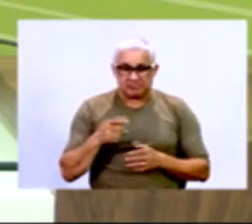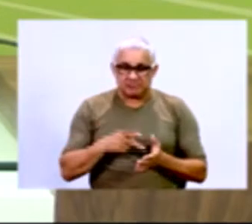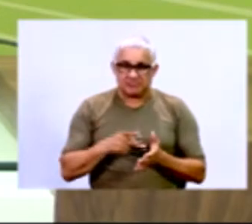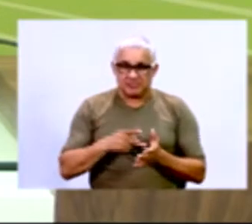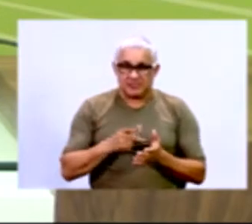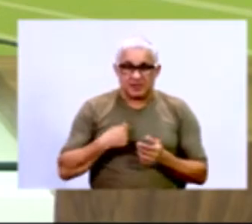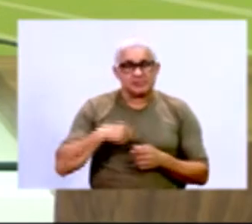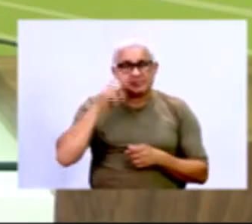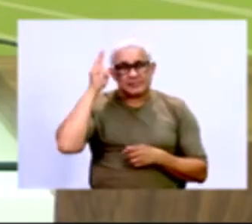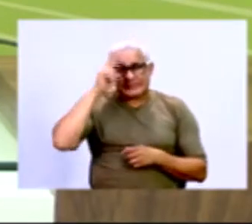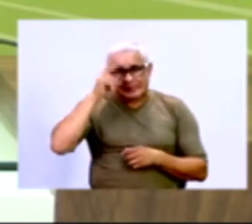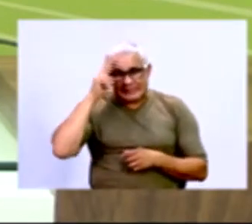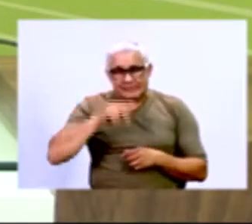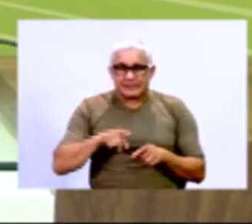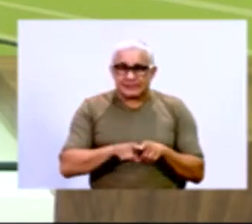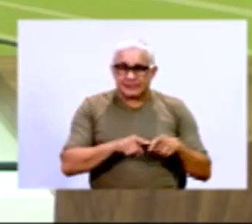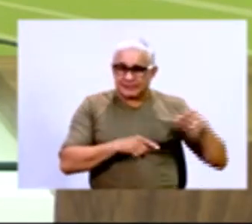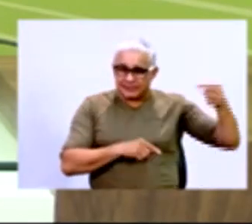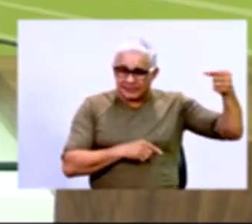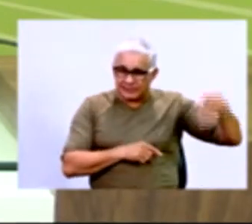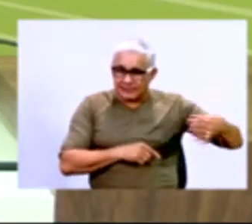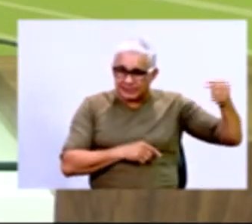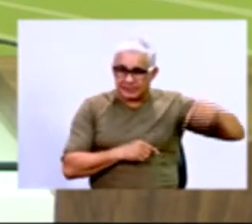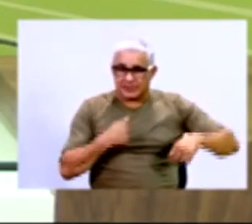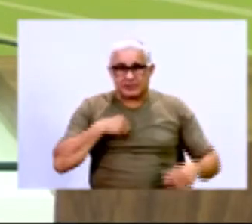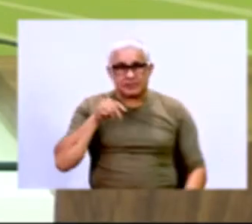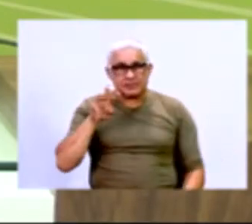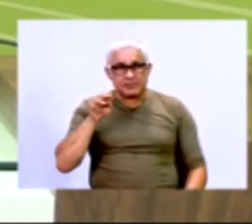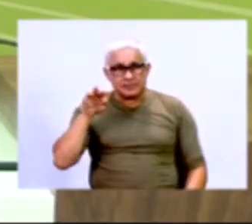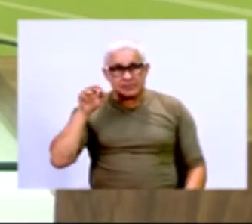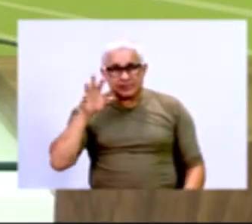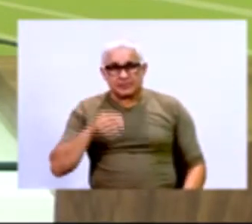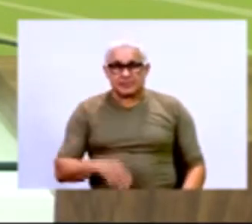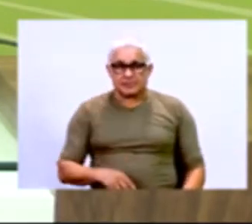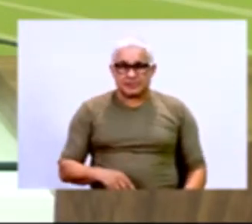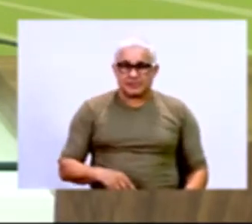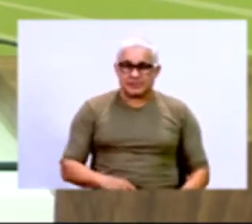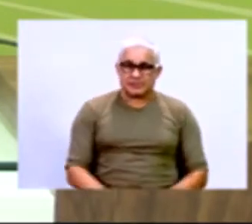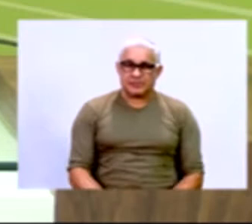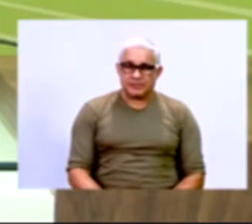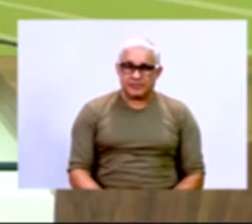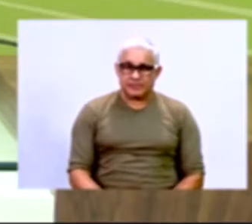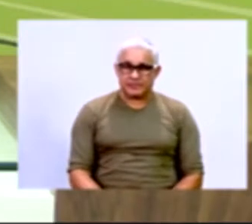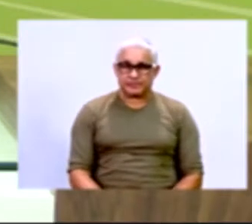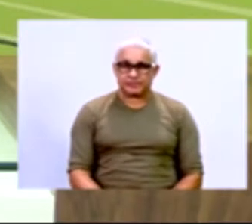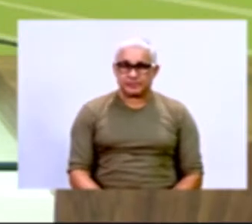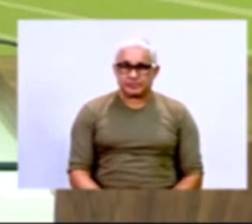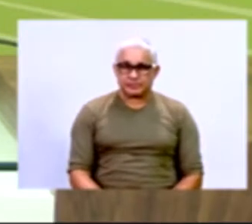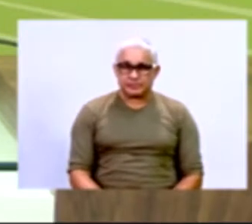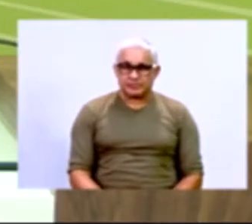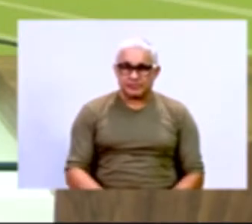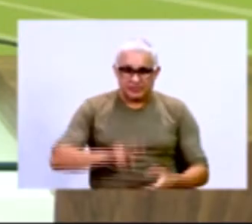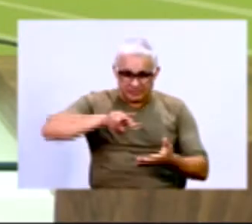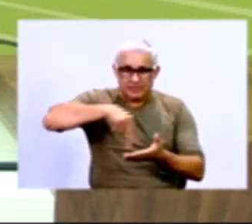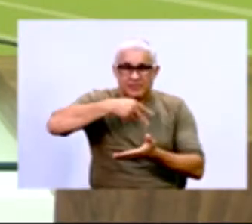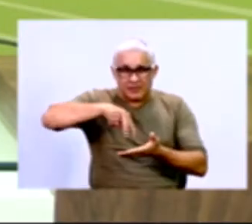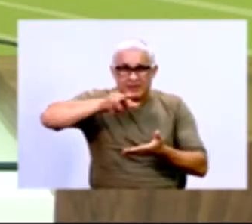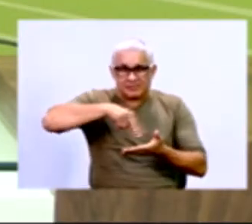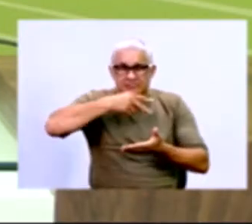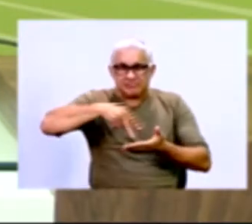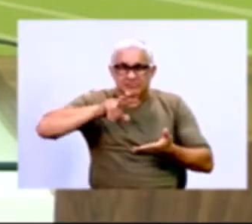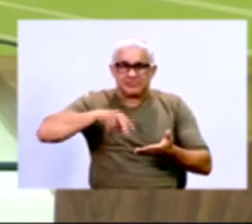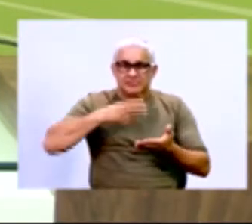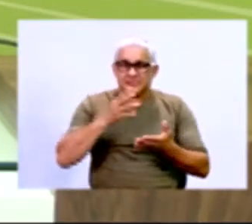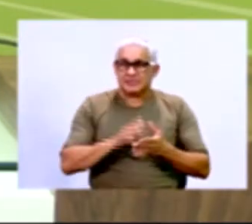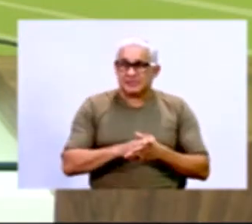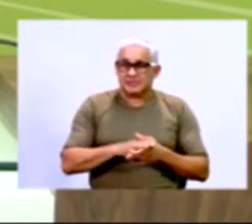eu fui me recordando que, numa época, eu desenvolvi um site para uma academia de de dança e enfim, e foi